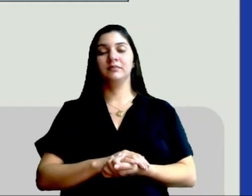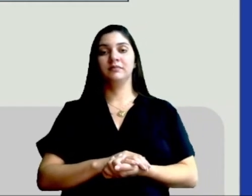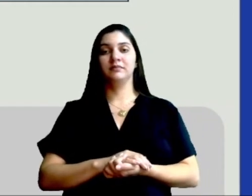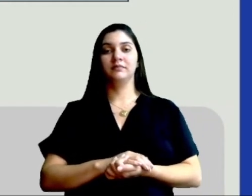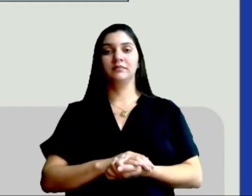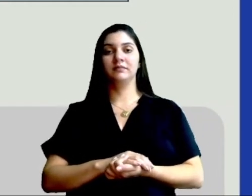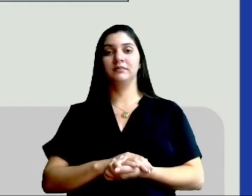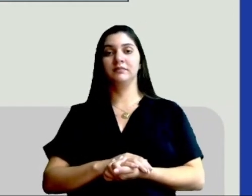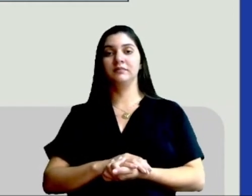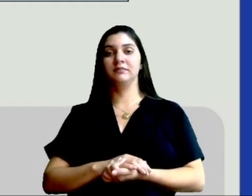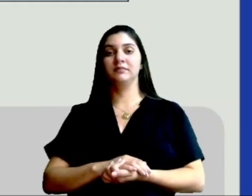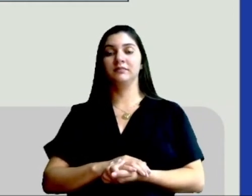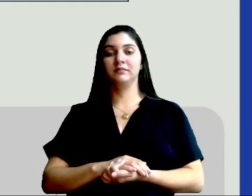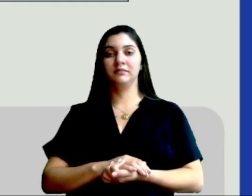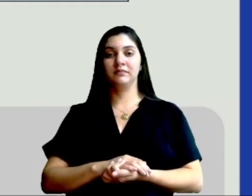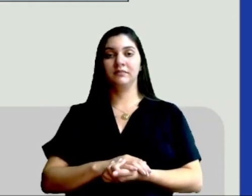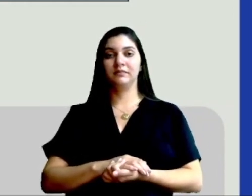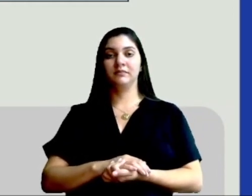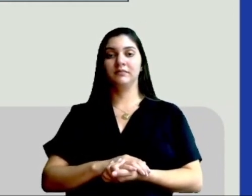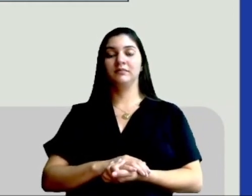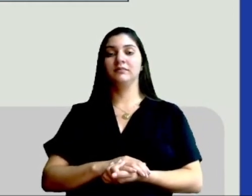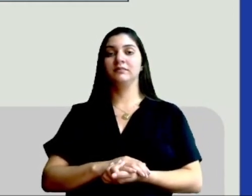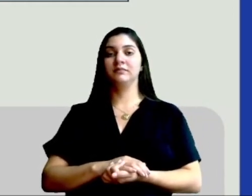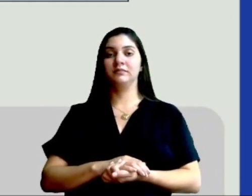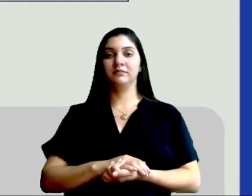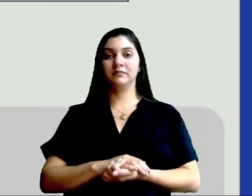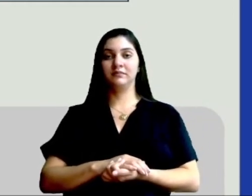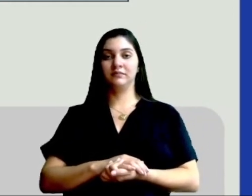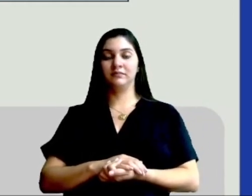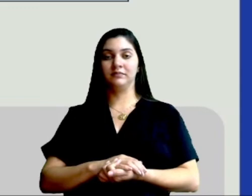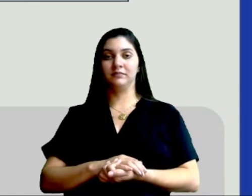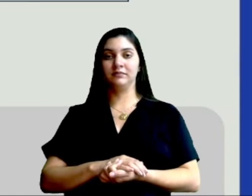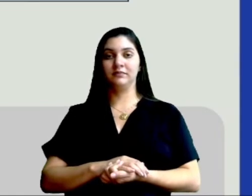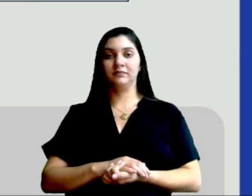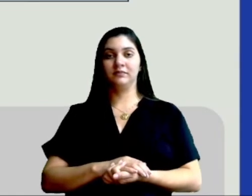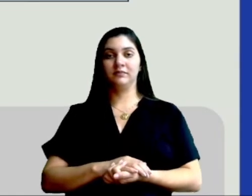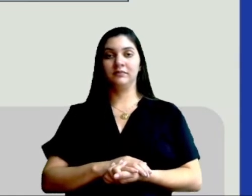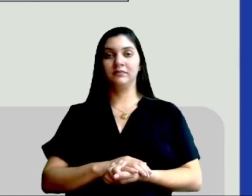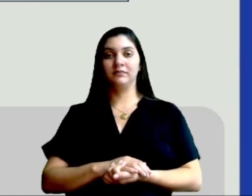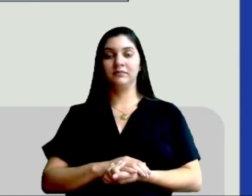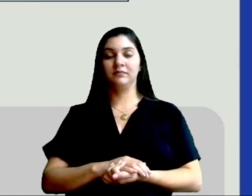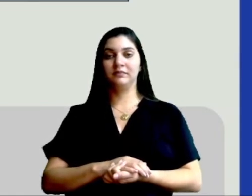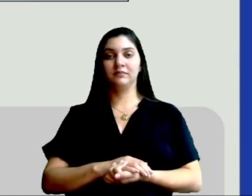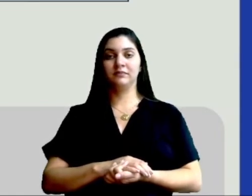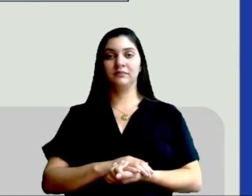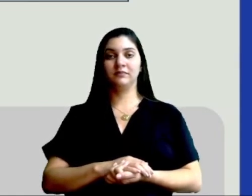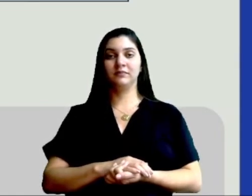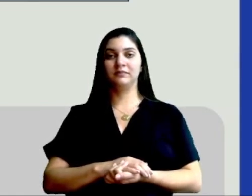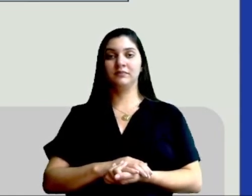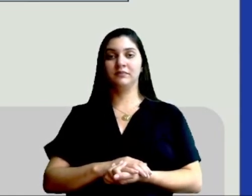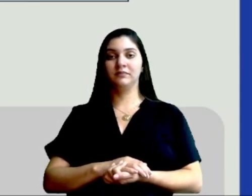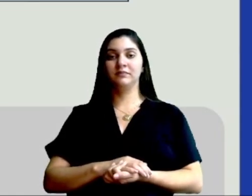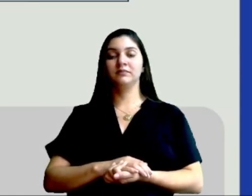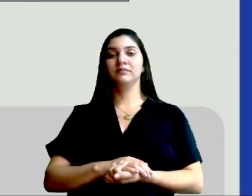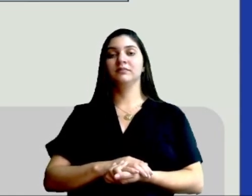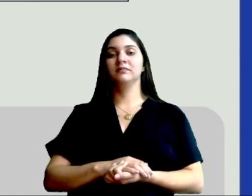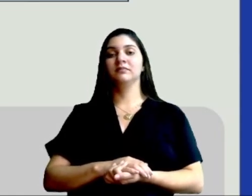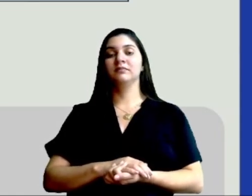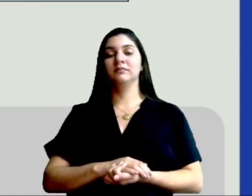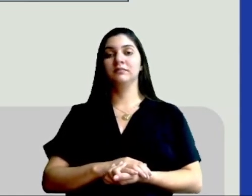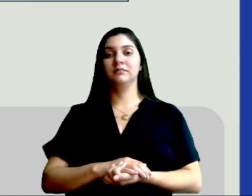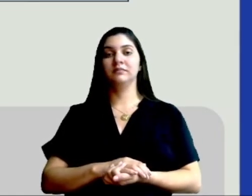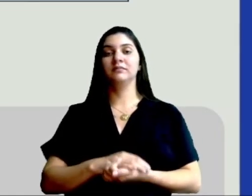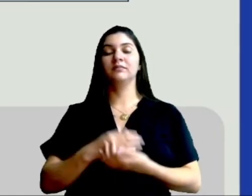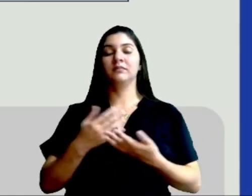vendieras, él vendiera, nosotros vendiéramos, vosotros vendieras, ellos, ellas e ustedes vendieram,